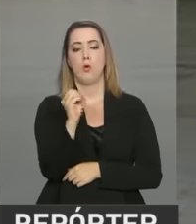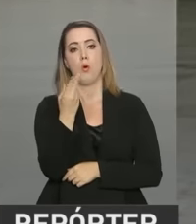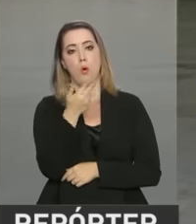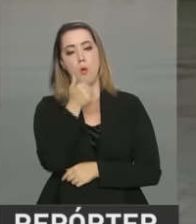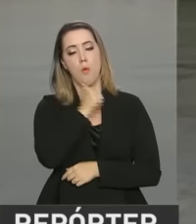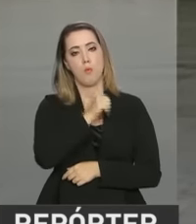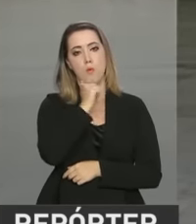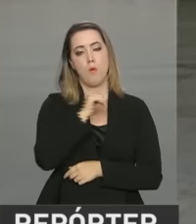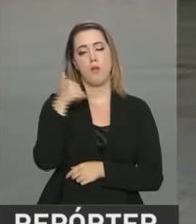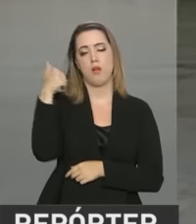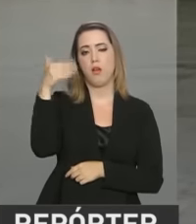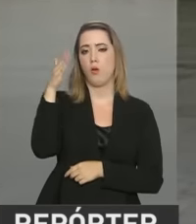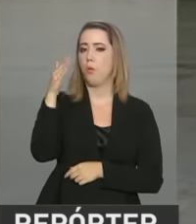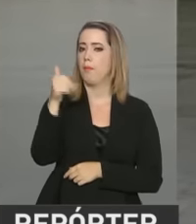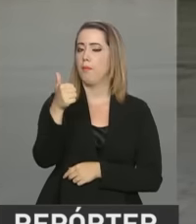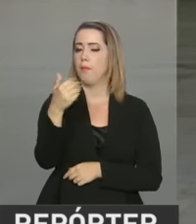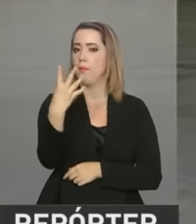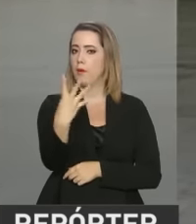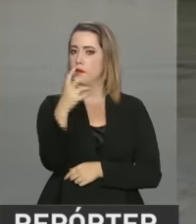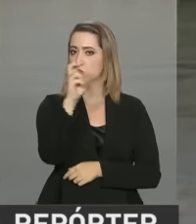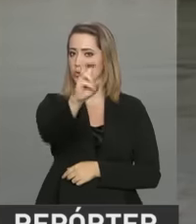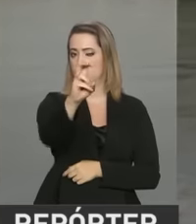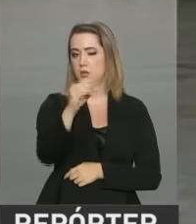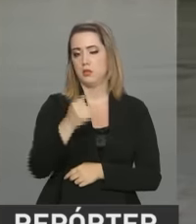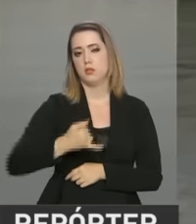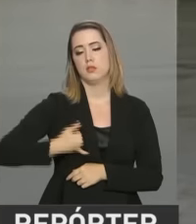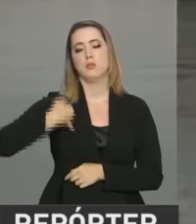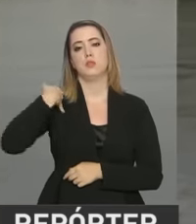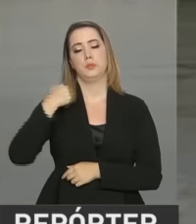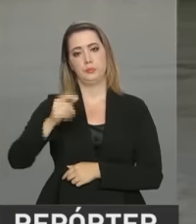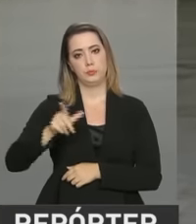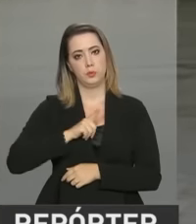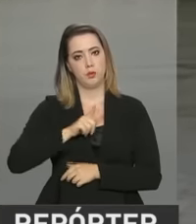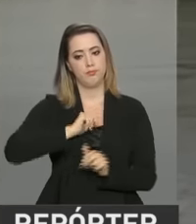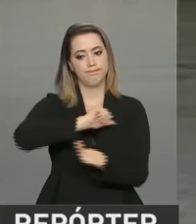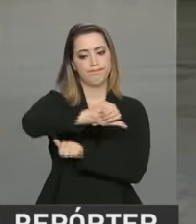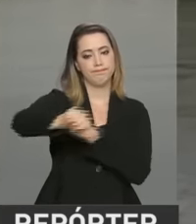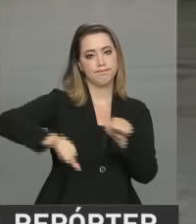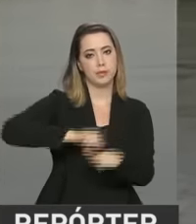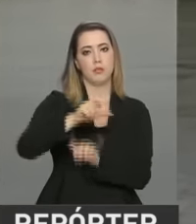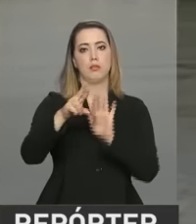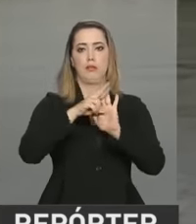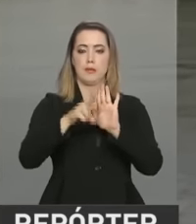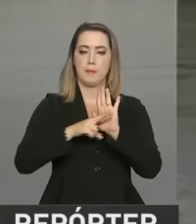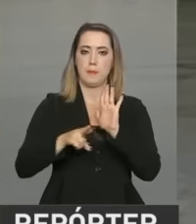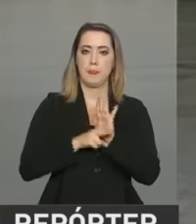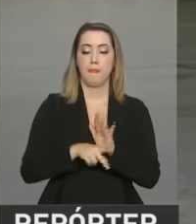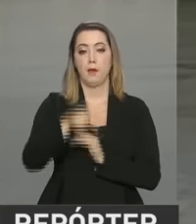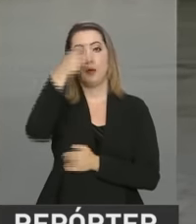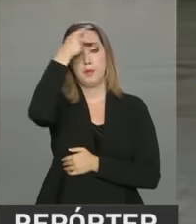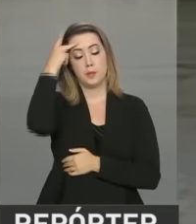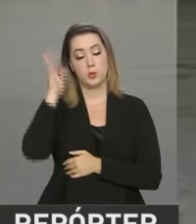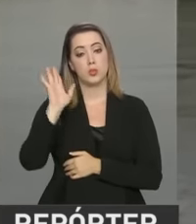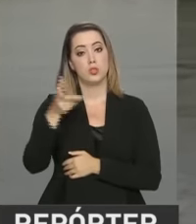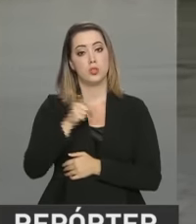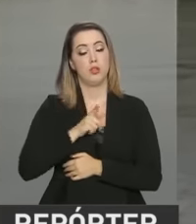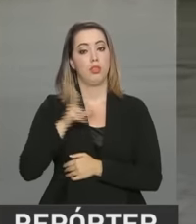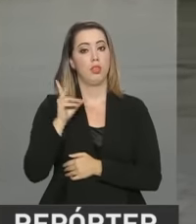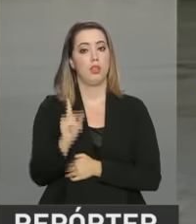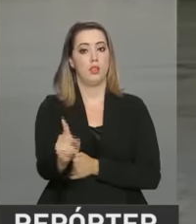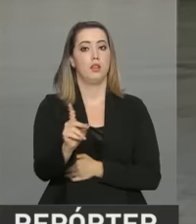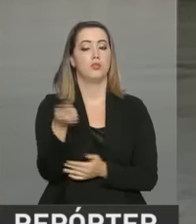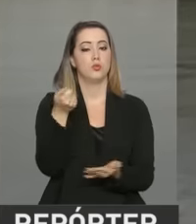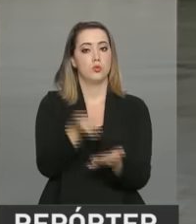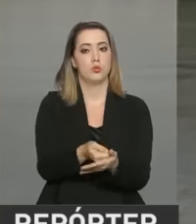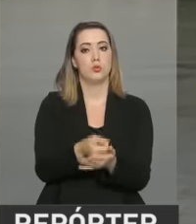45 anos de idade terão regras de transição. E quem já tem o direito de se aposentar não vai estar sujeito a